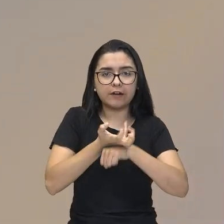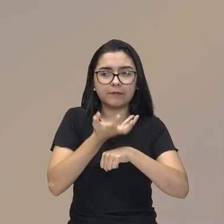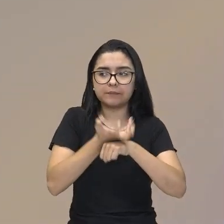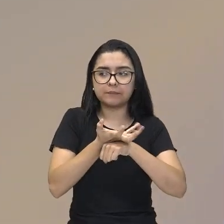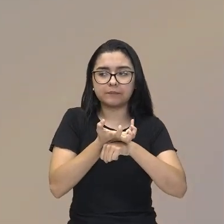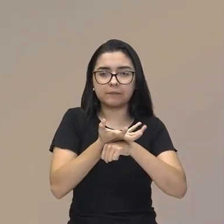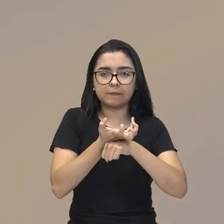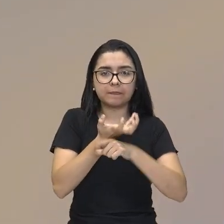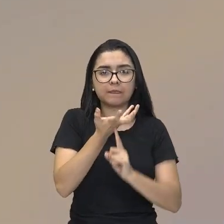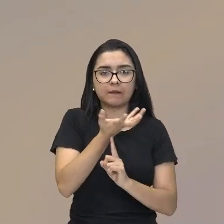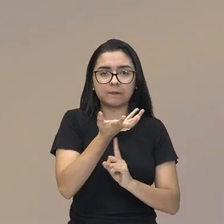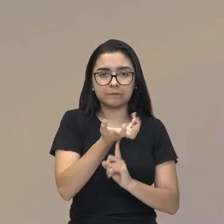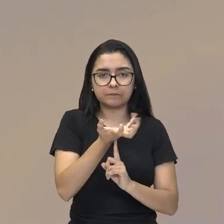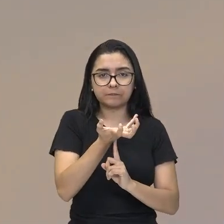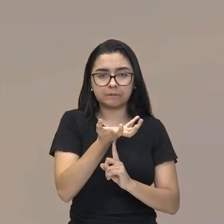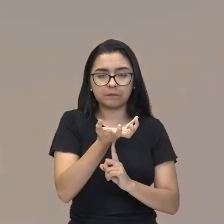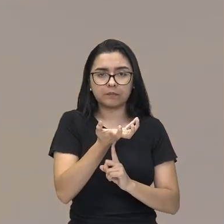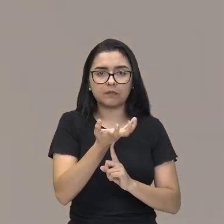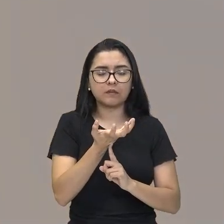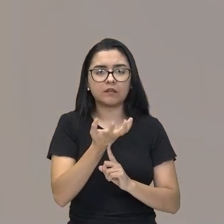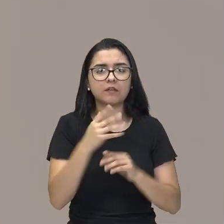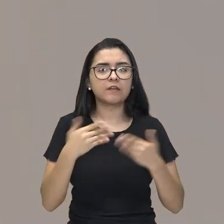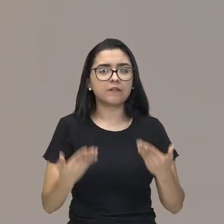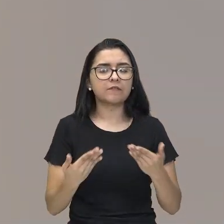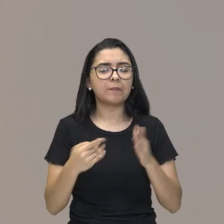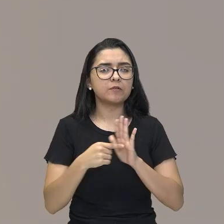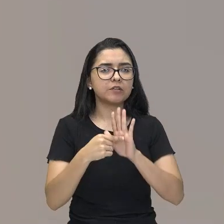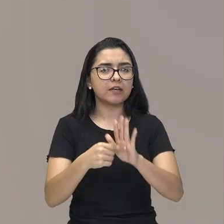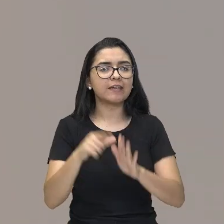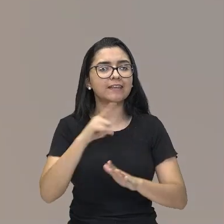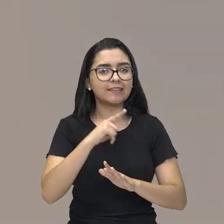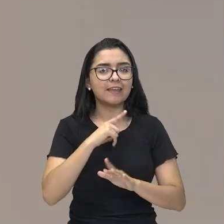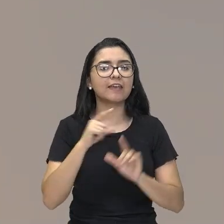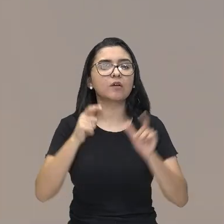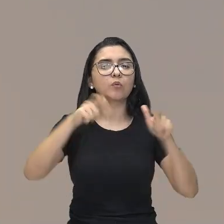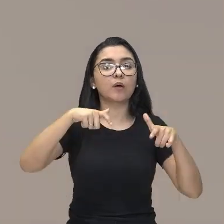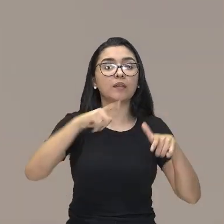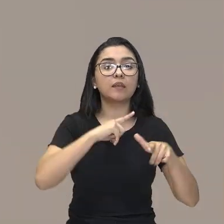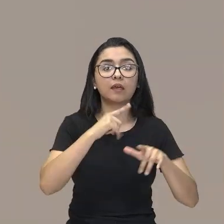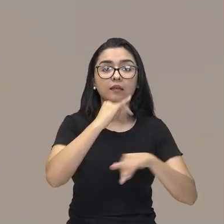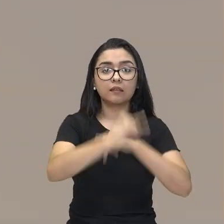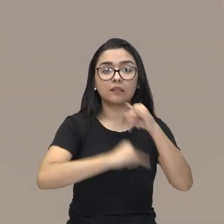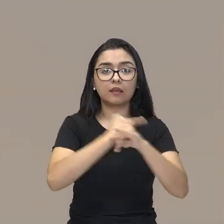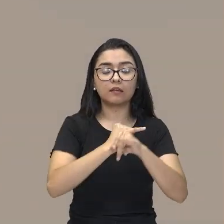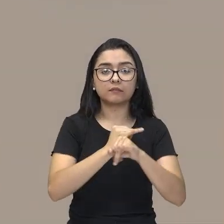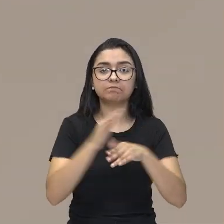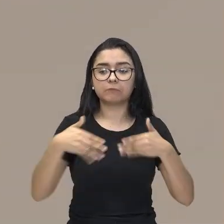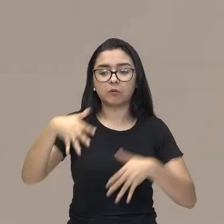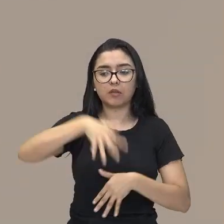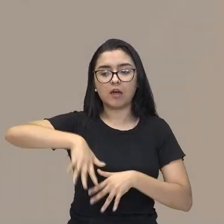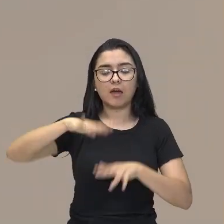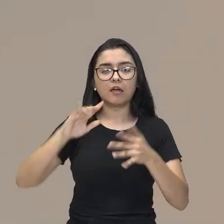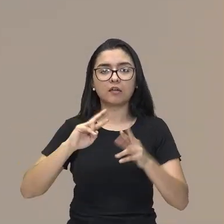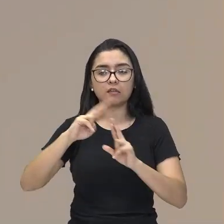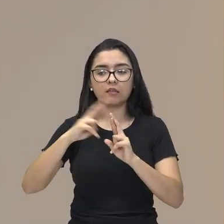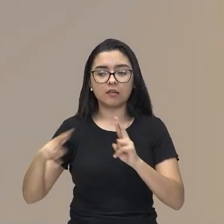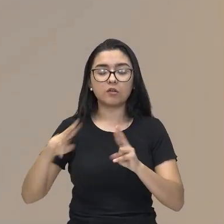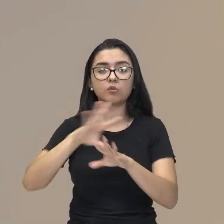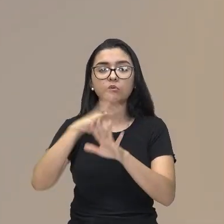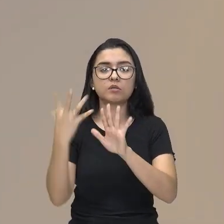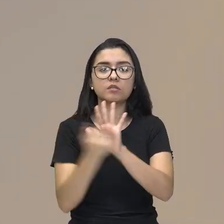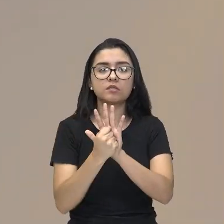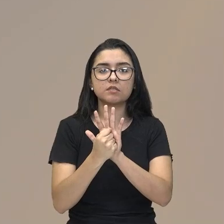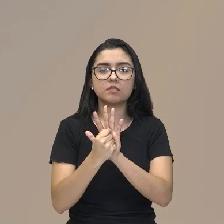ele vai comunicar que ali há um sinal, que há internet. Nas religiões, os símbolos servem